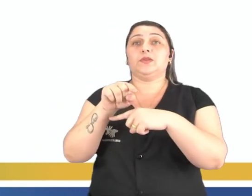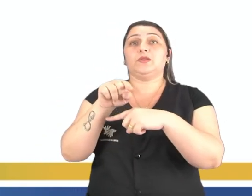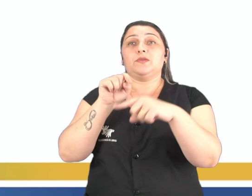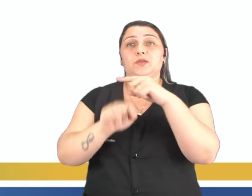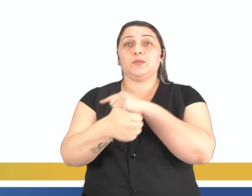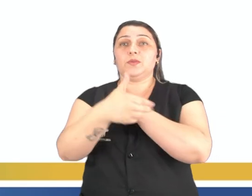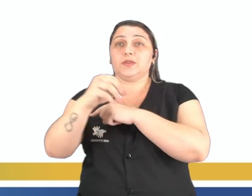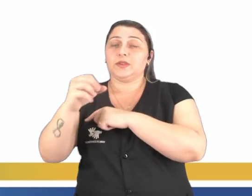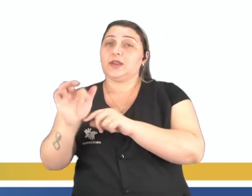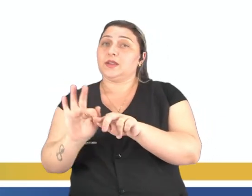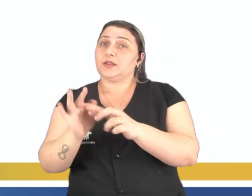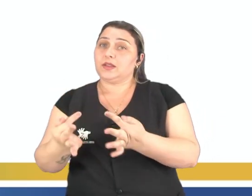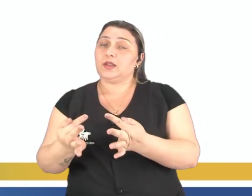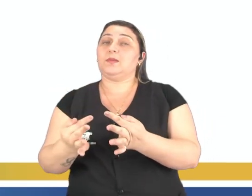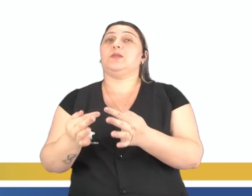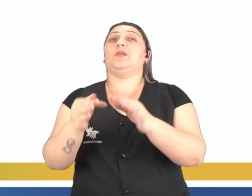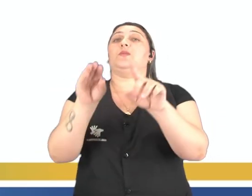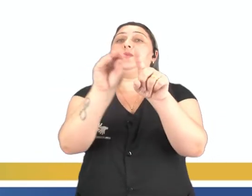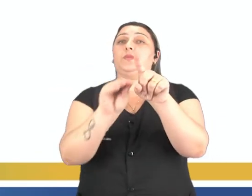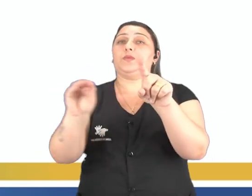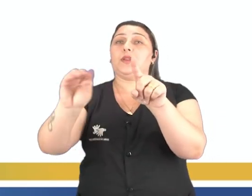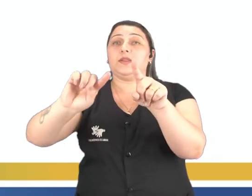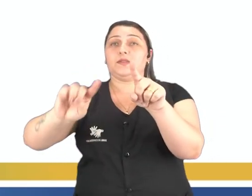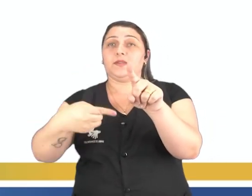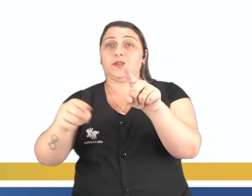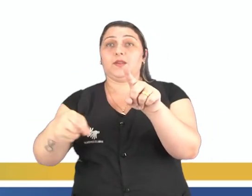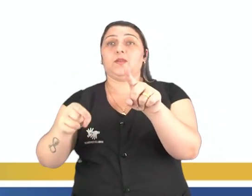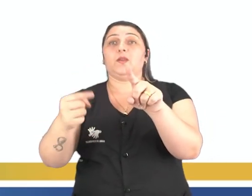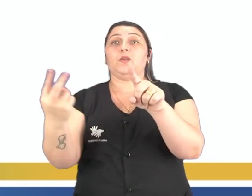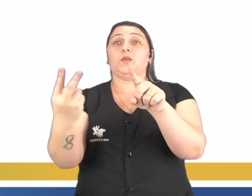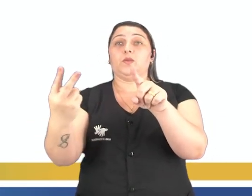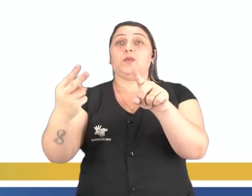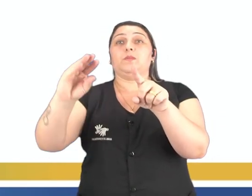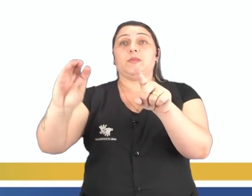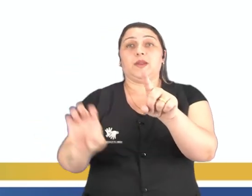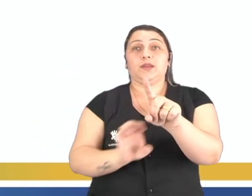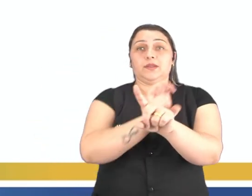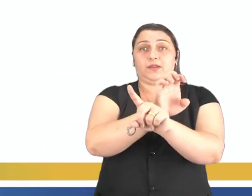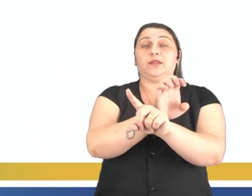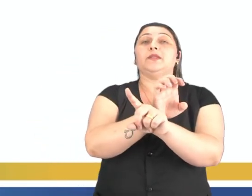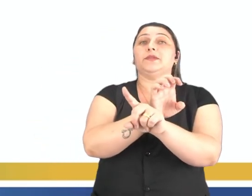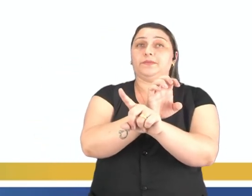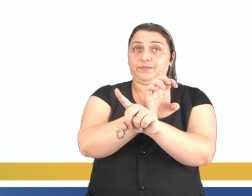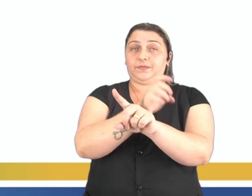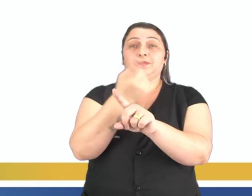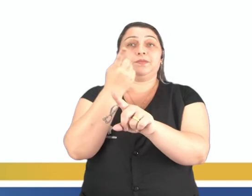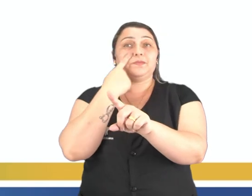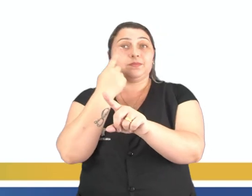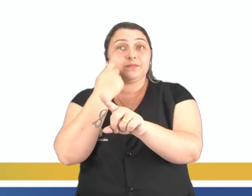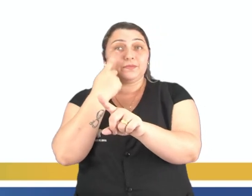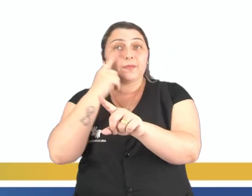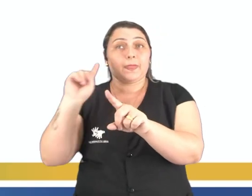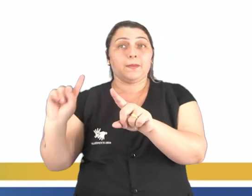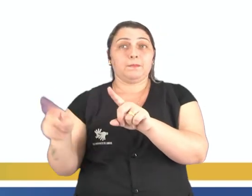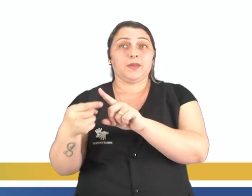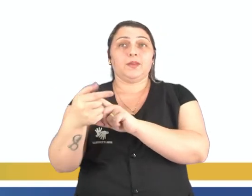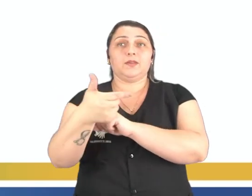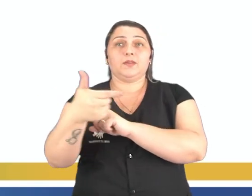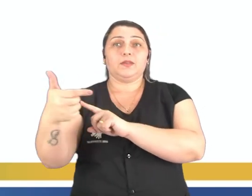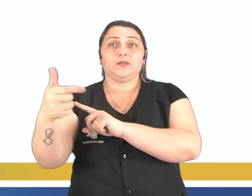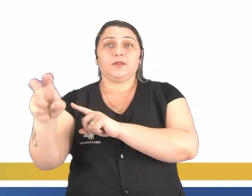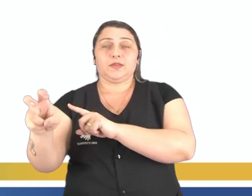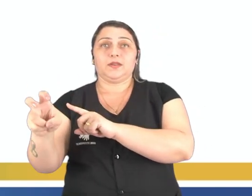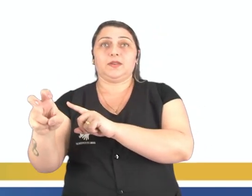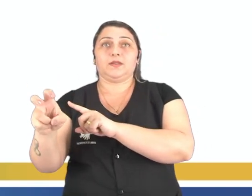simples. Nós vamos deslocar a vírgula 2 casas para a esquerda. Então, observe que em 1.225 a